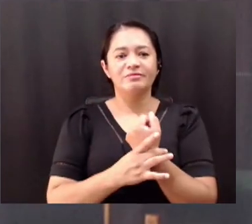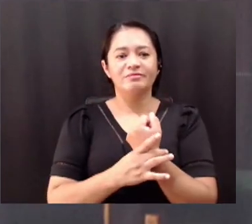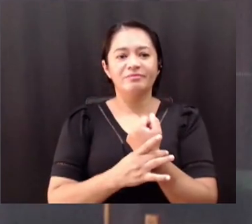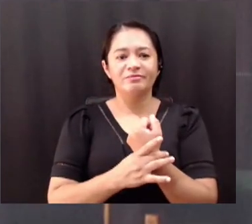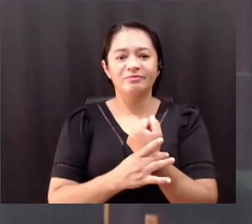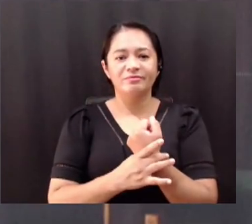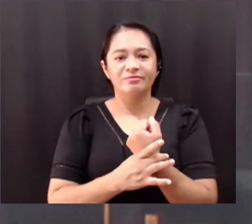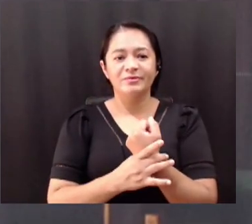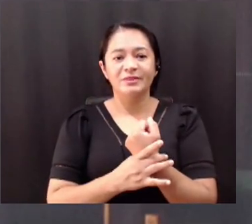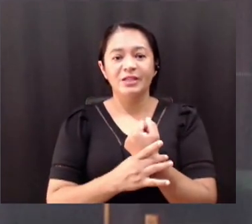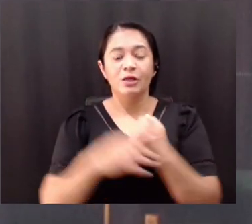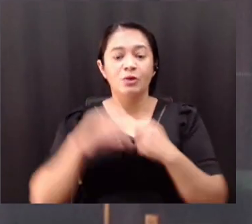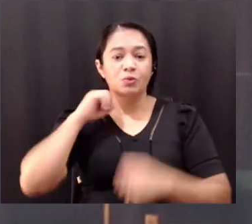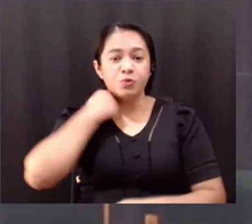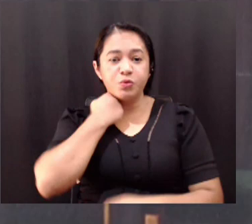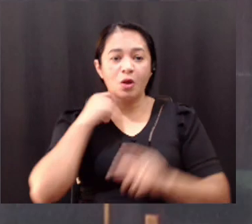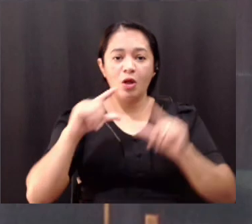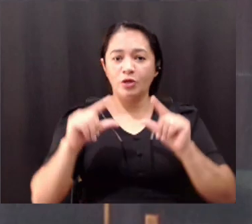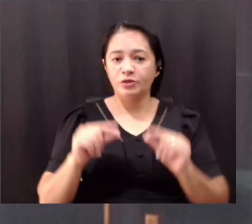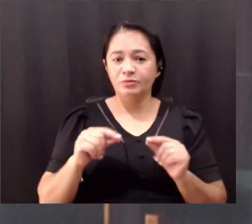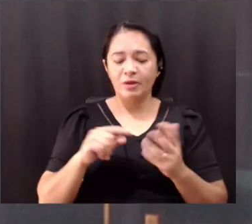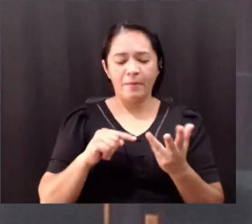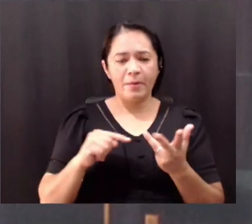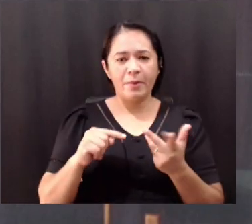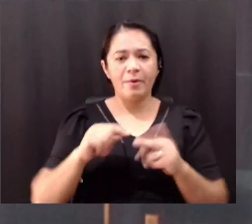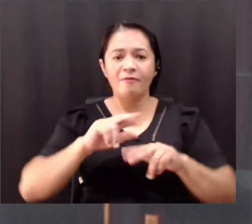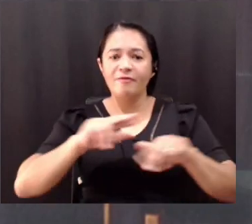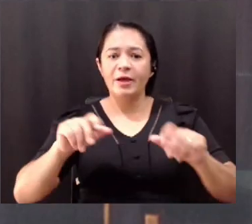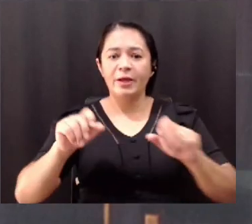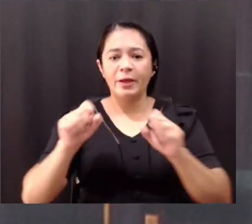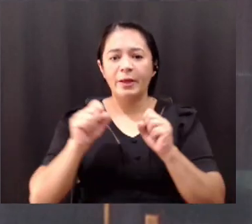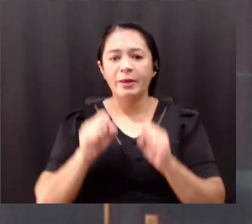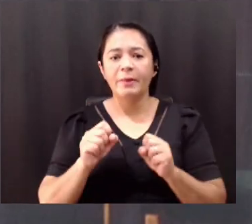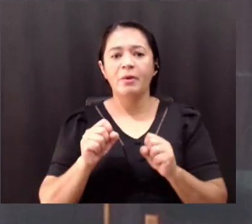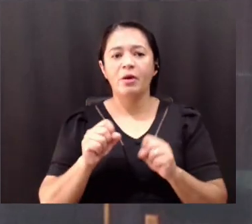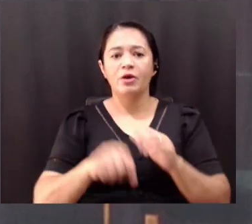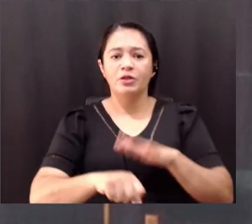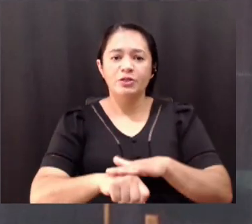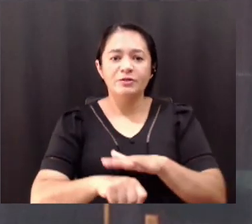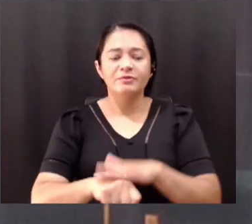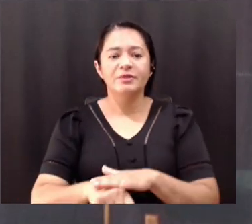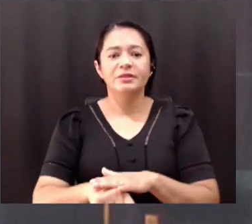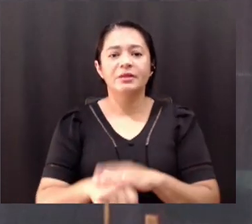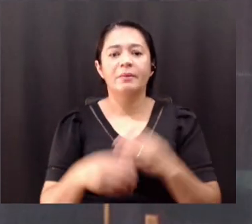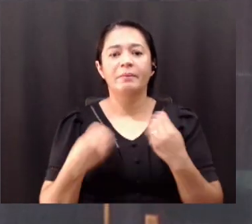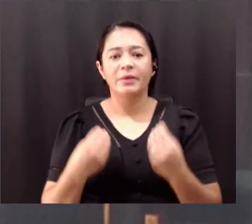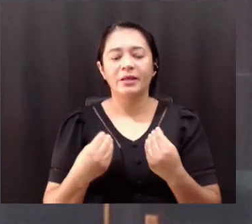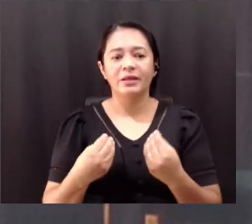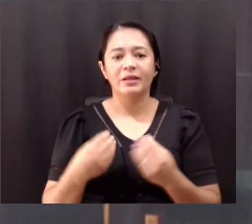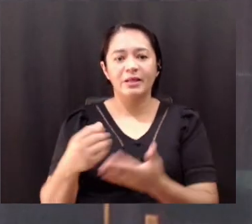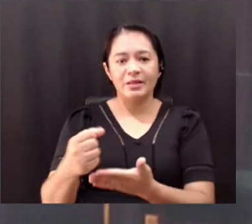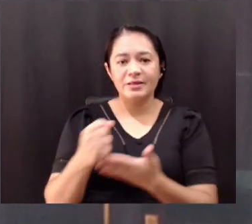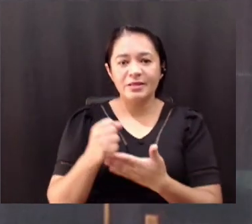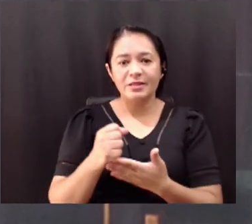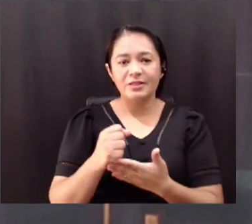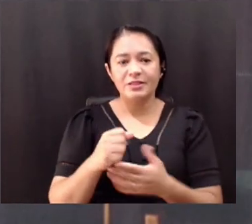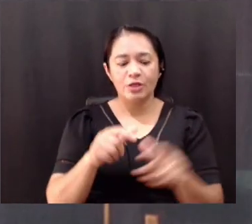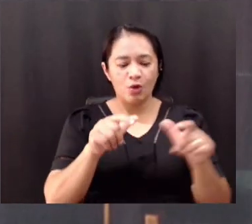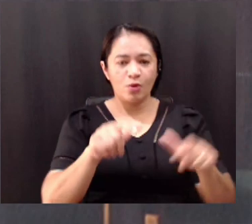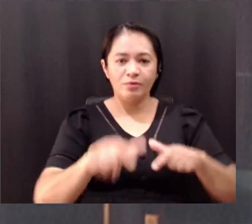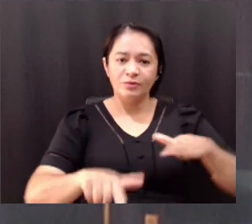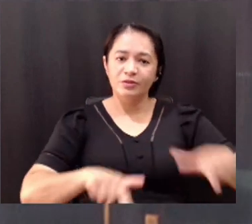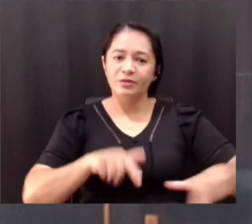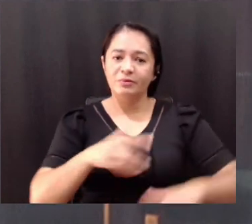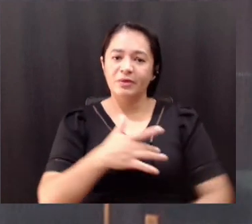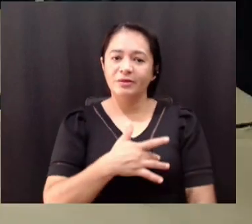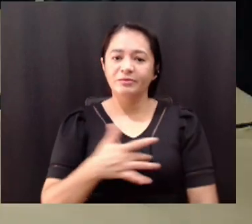são várias medidas que podem ser e devem ser implementadas justamente para trazer esse ambiente de trabalho saudável. Muito bem, a